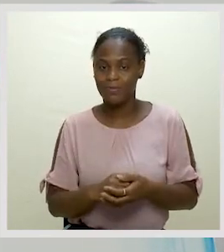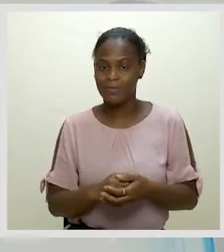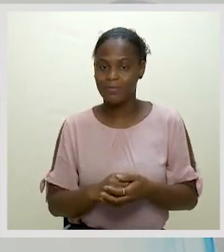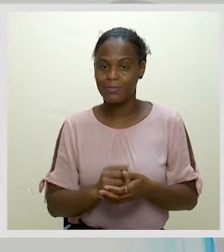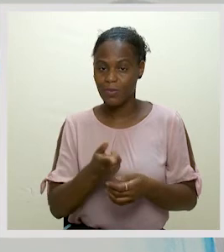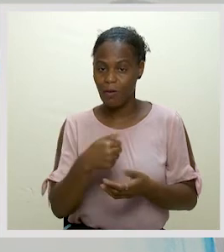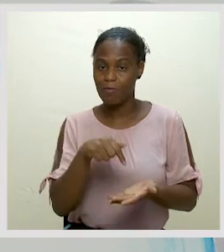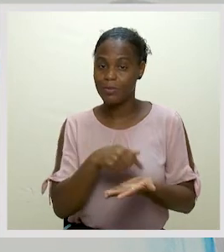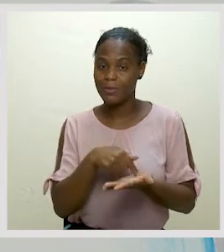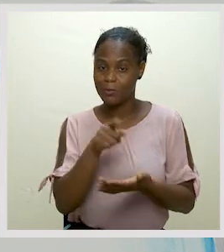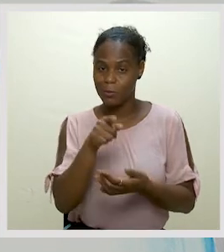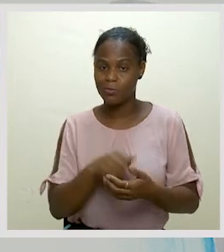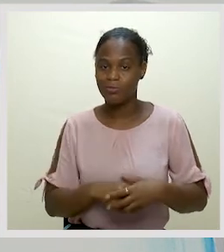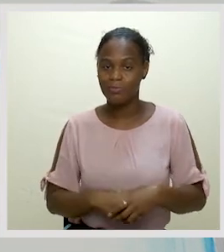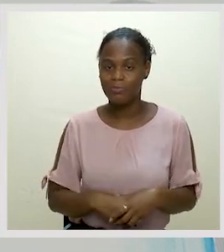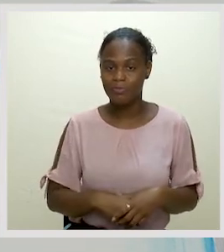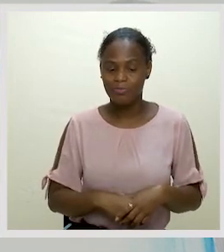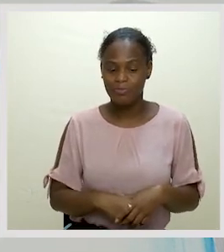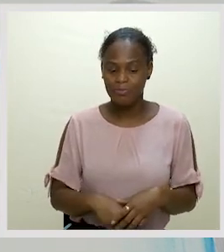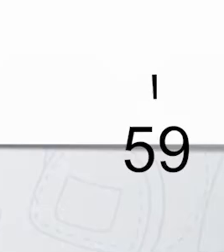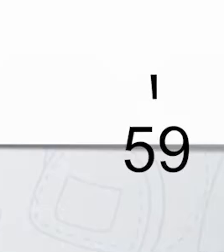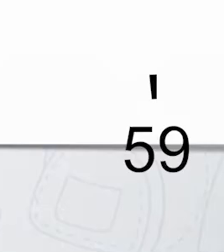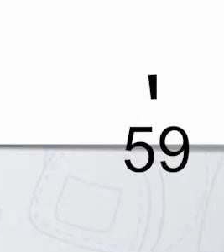mesmo. Ficamos à sua espera.